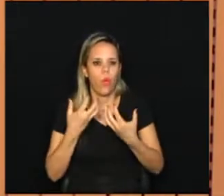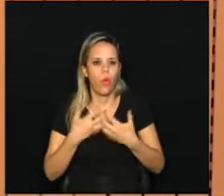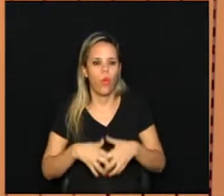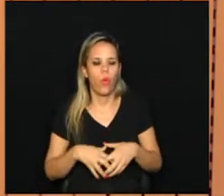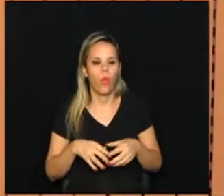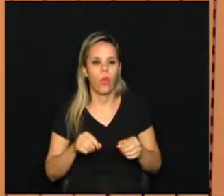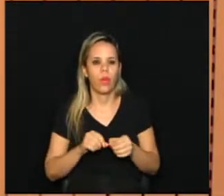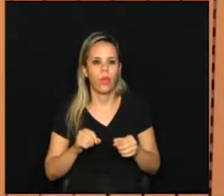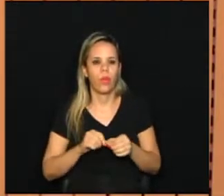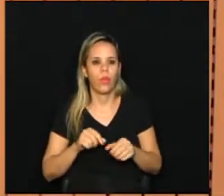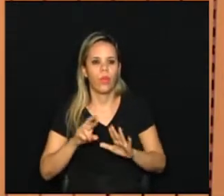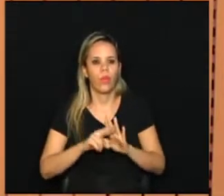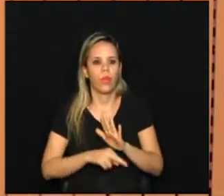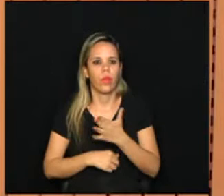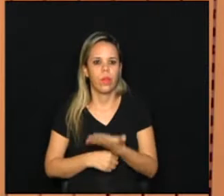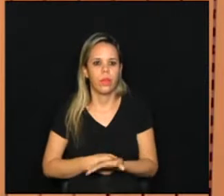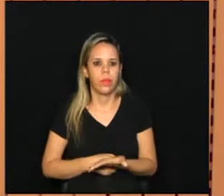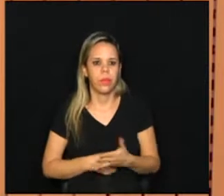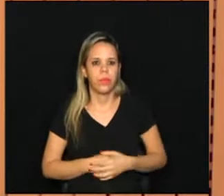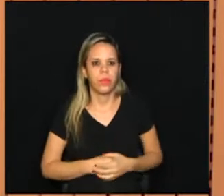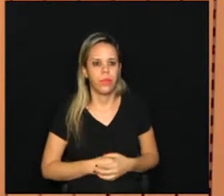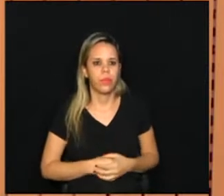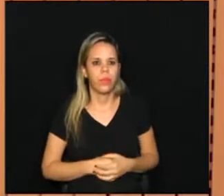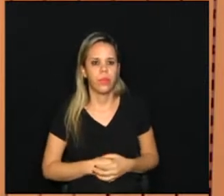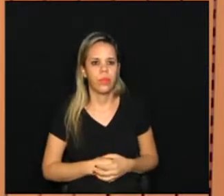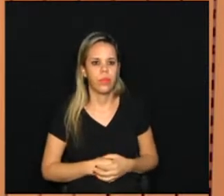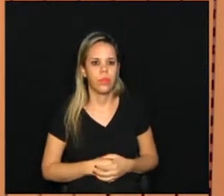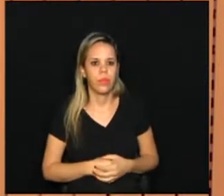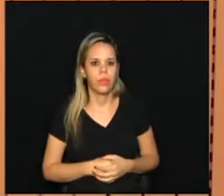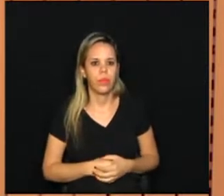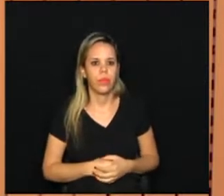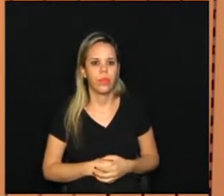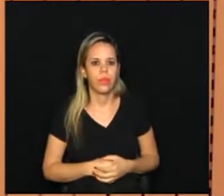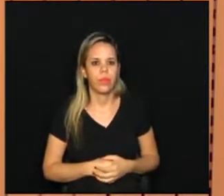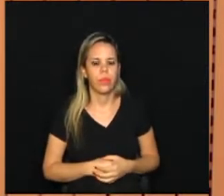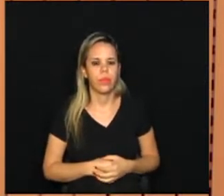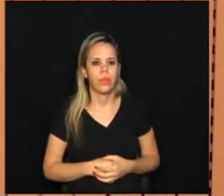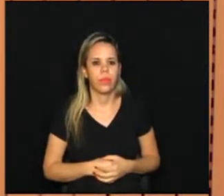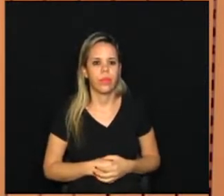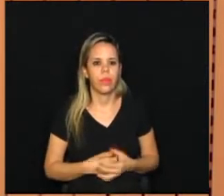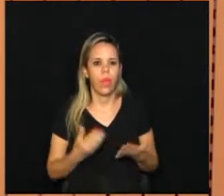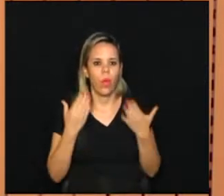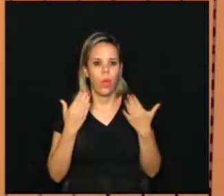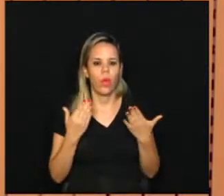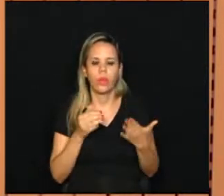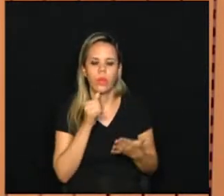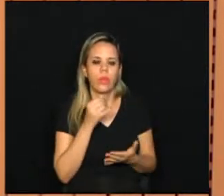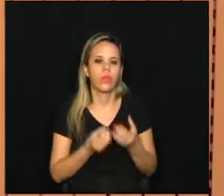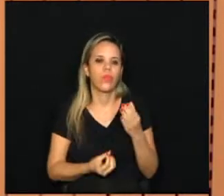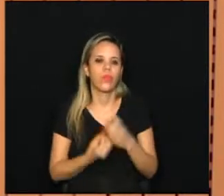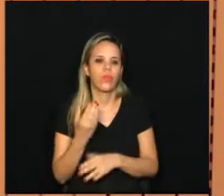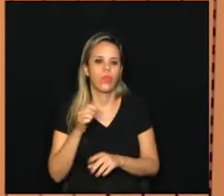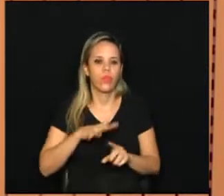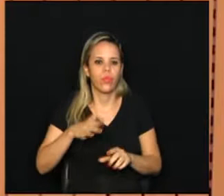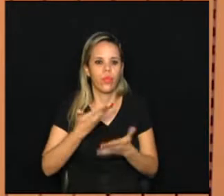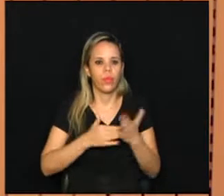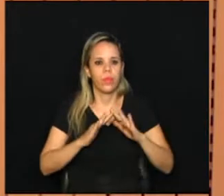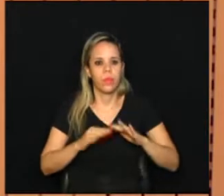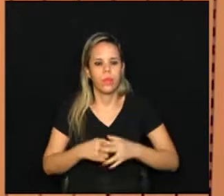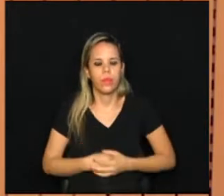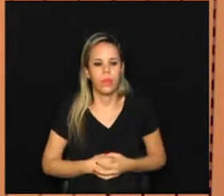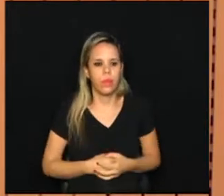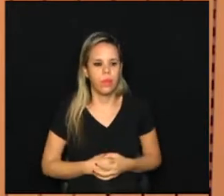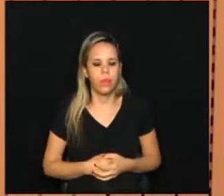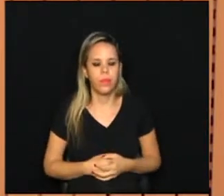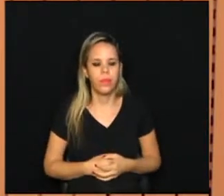os procedimentos e como que eles estão encarando essa questão nesse ambiente escolar.